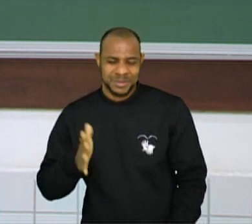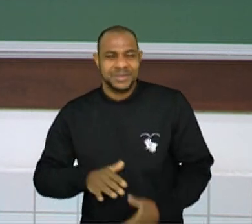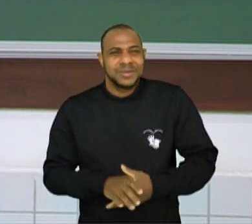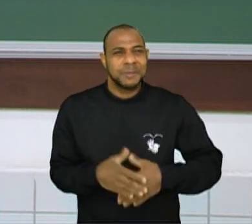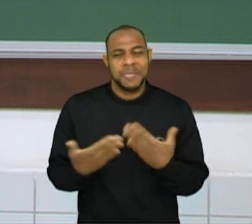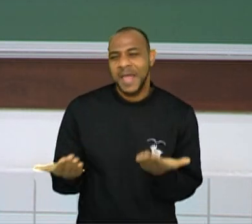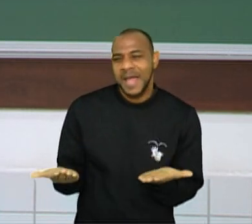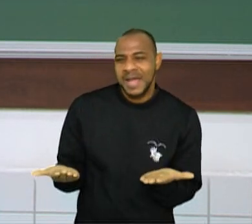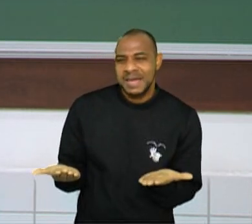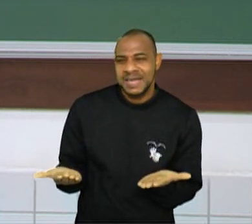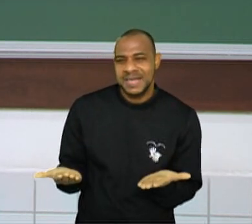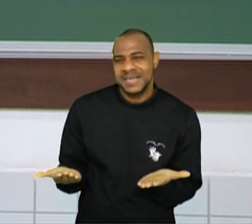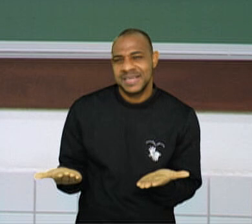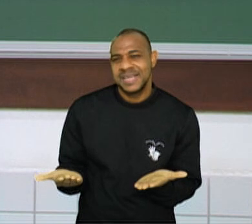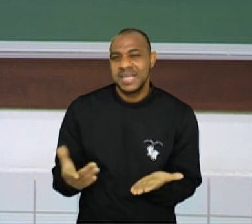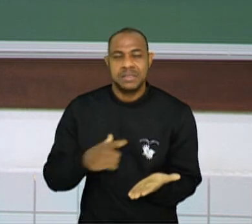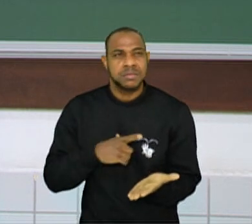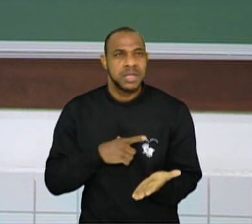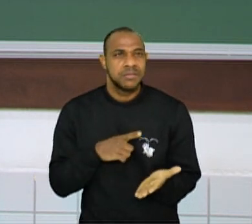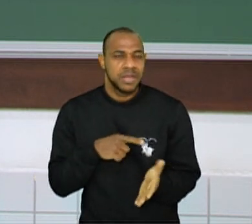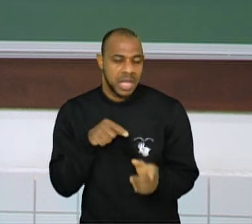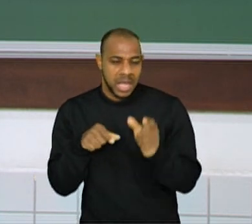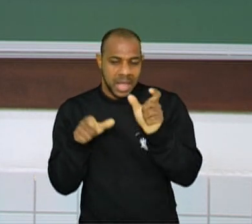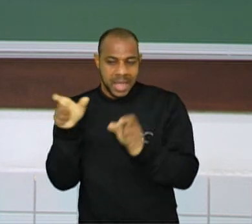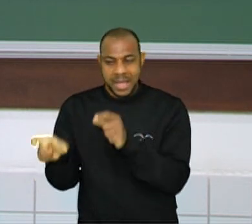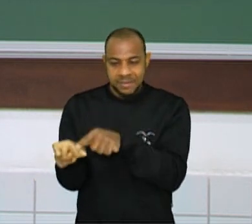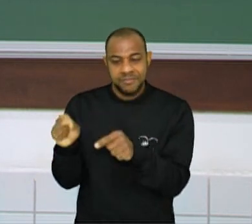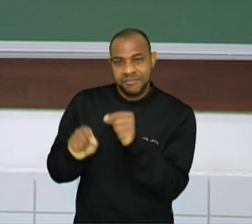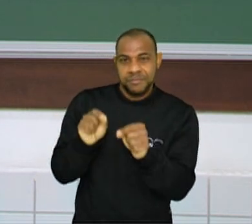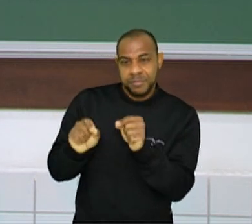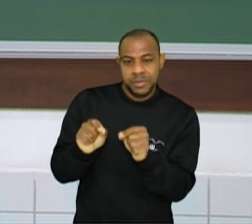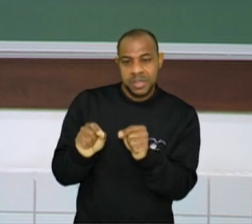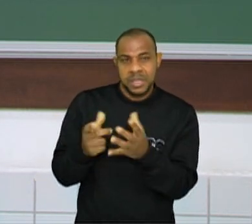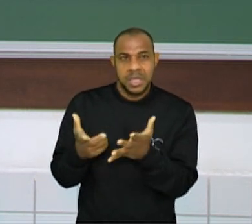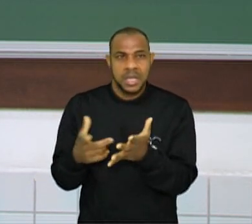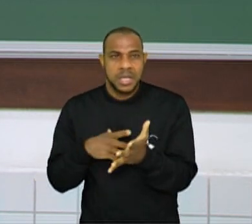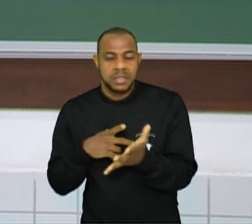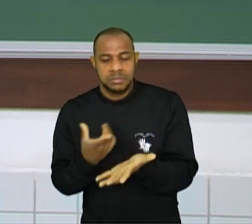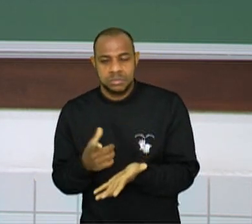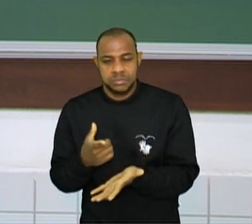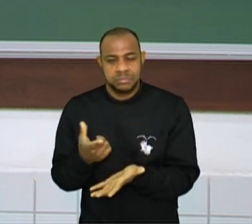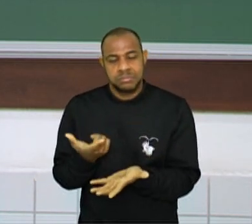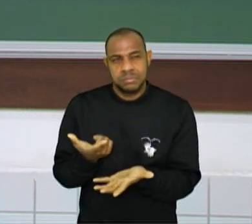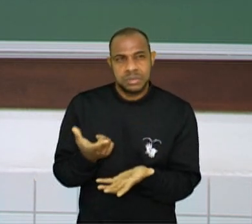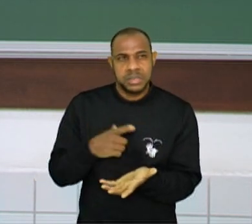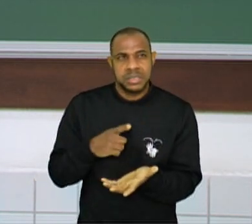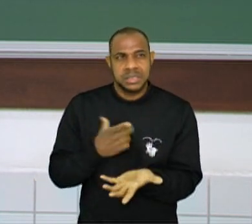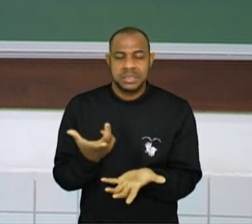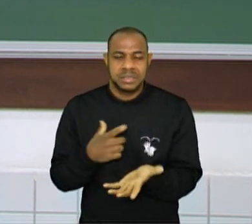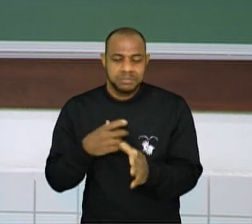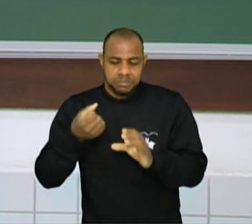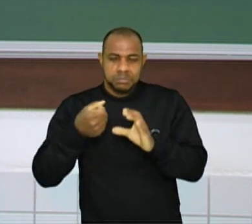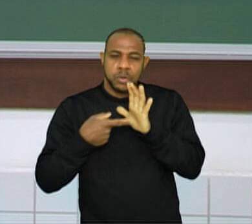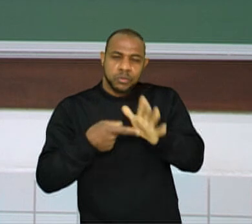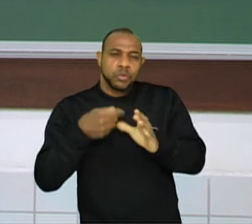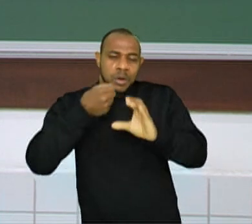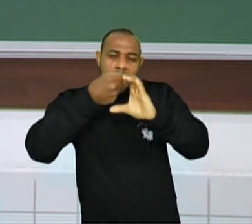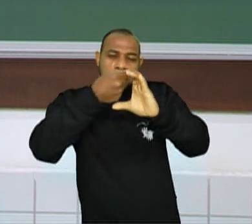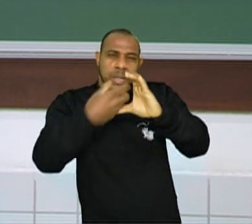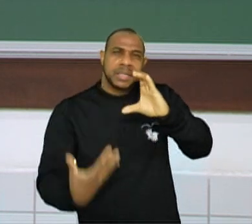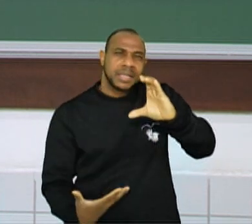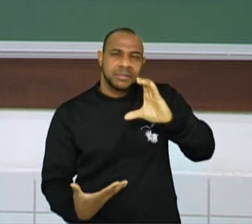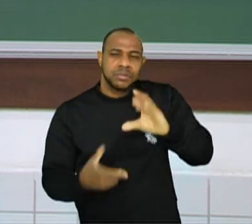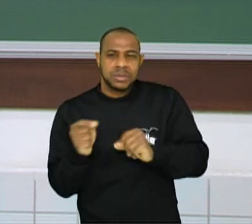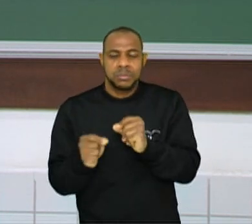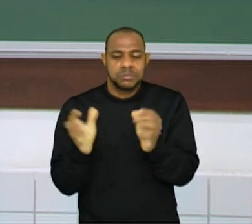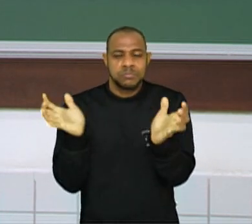Quadros, ele fez algumas medidas, ele tomou algumas decisões que o caracterizaram como